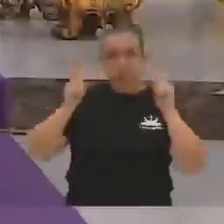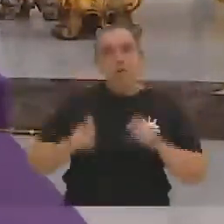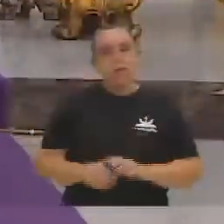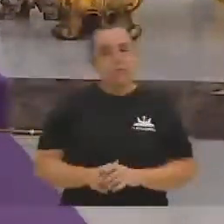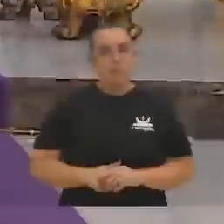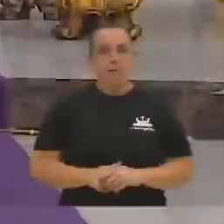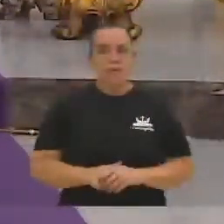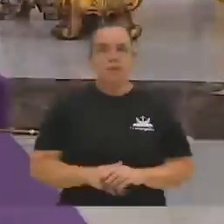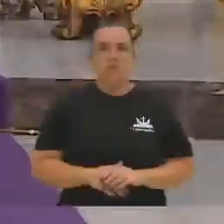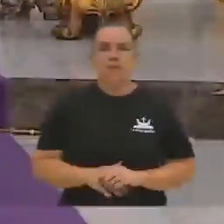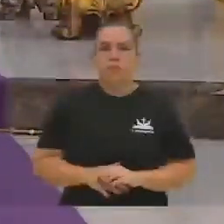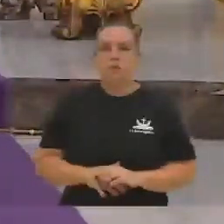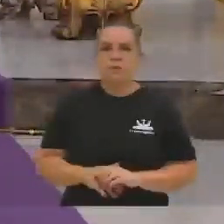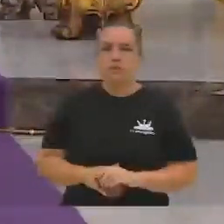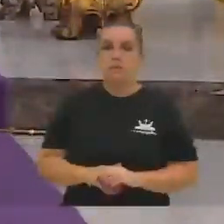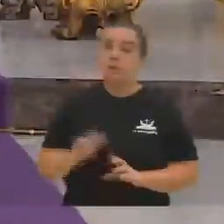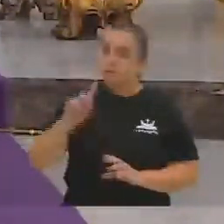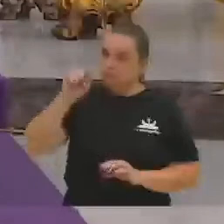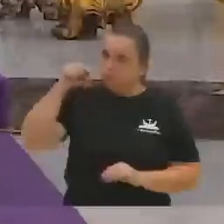e